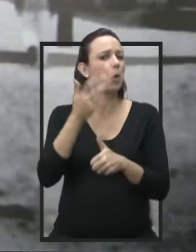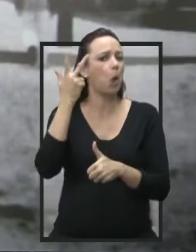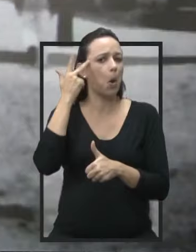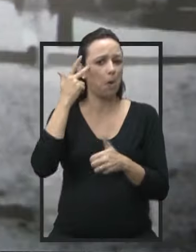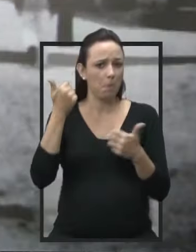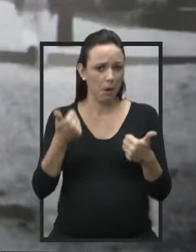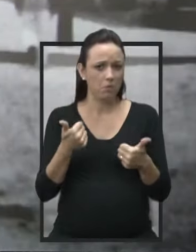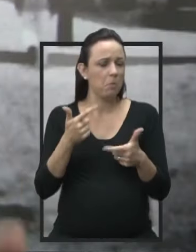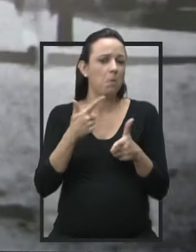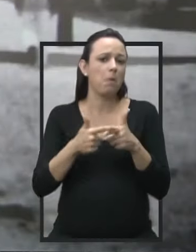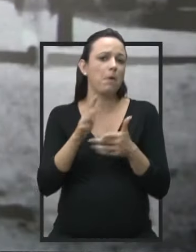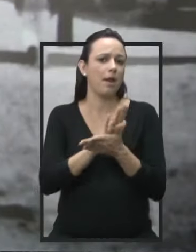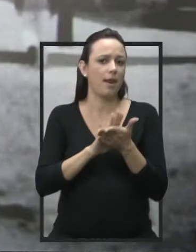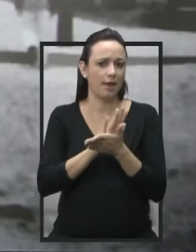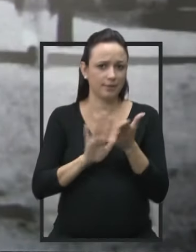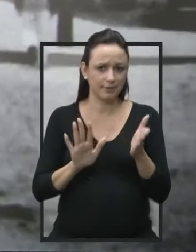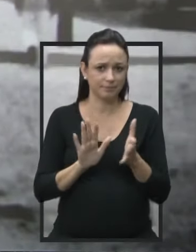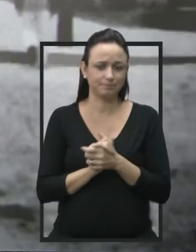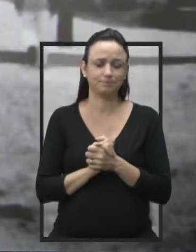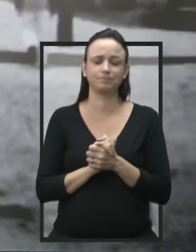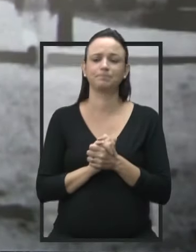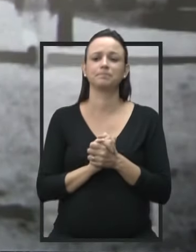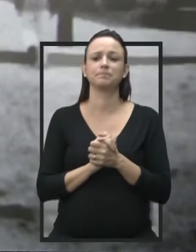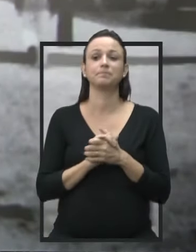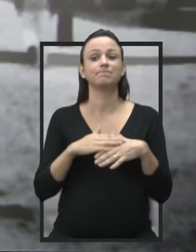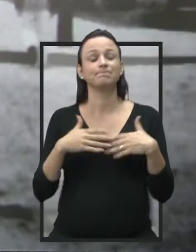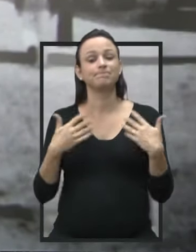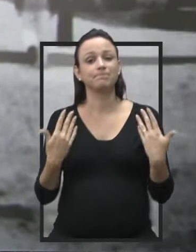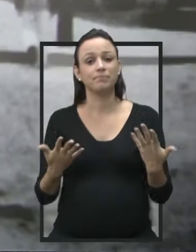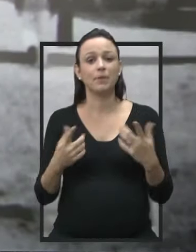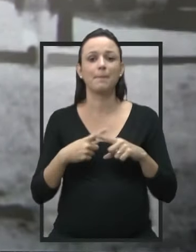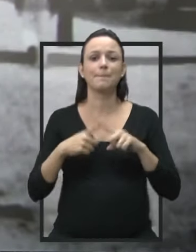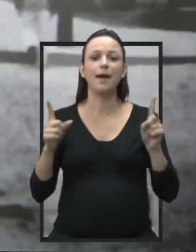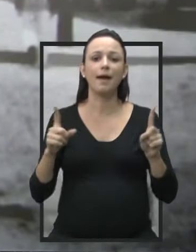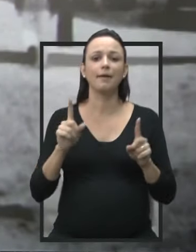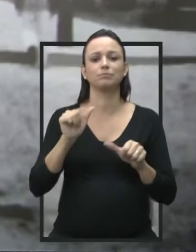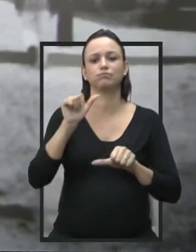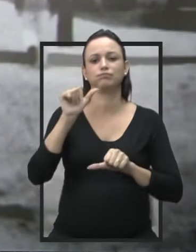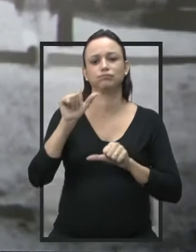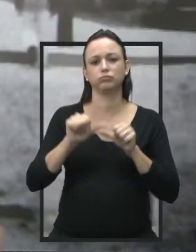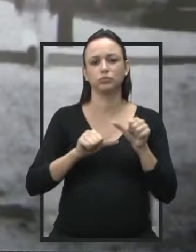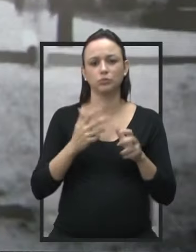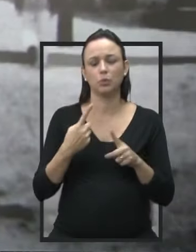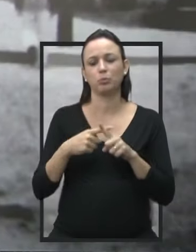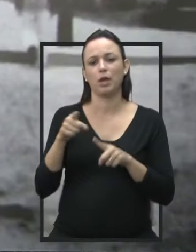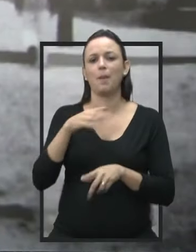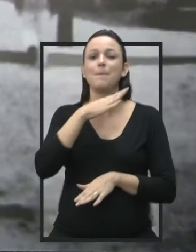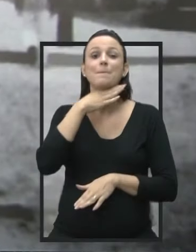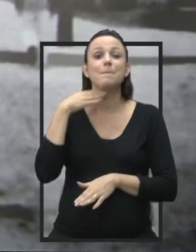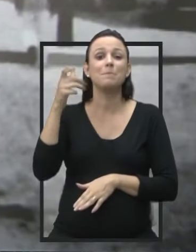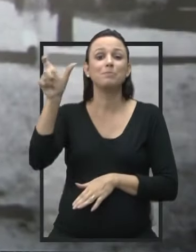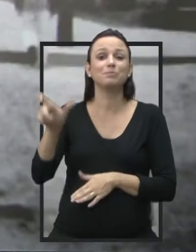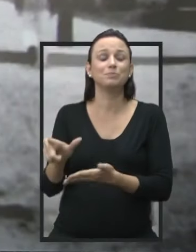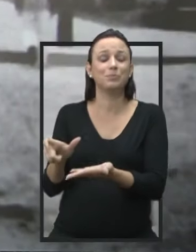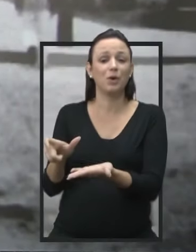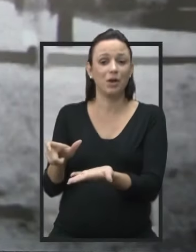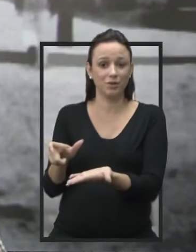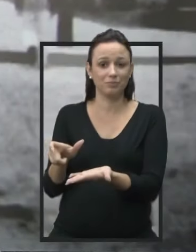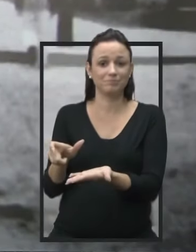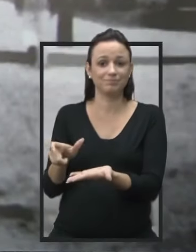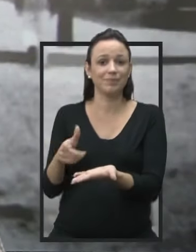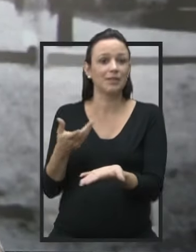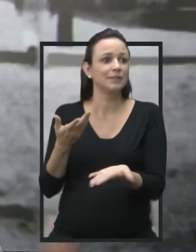nenhum problema nesse caminhar. Mas com as mudanças, com o falecimento do Santana